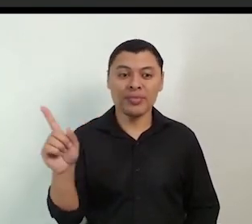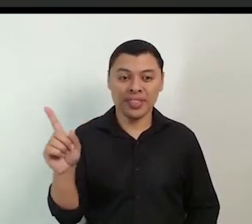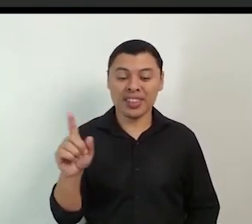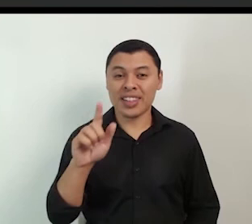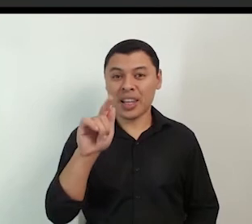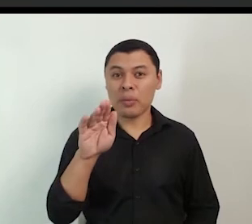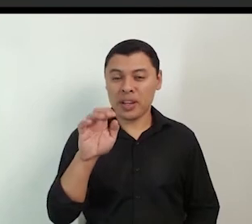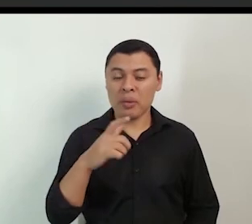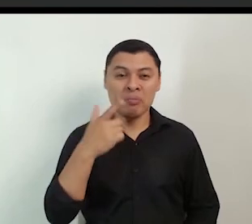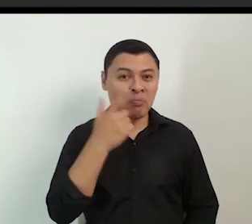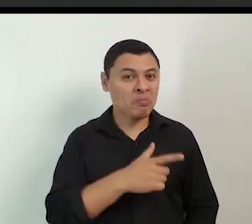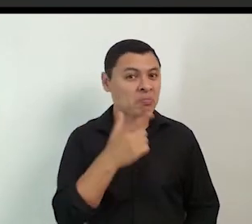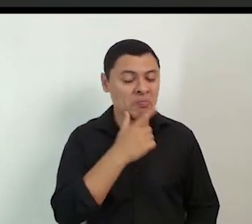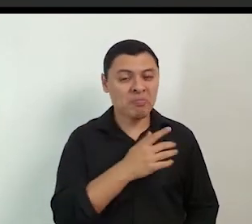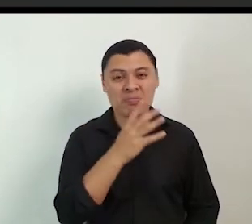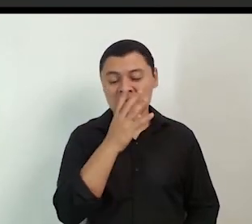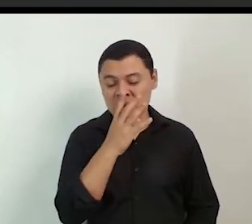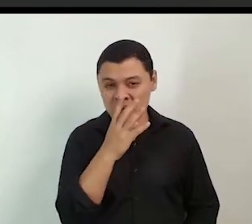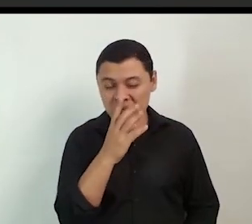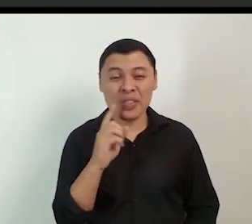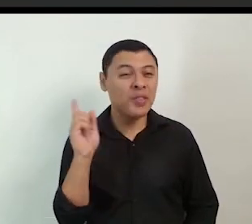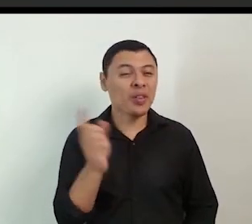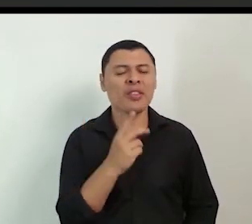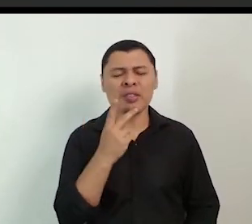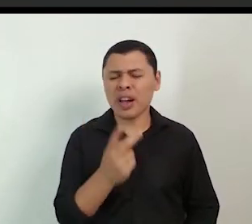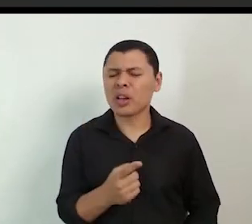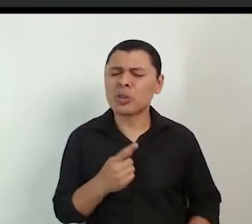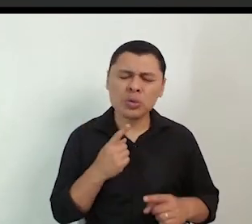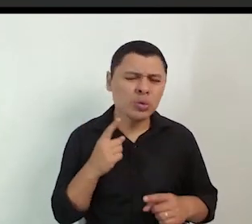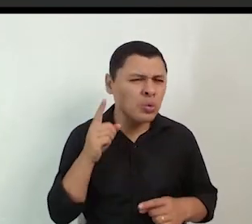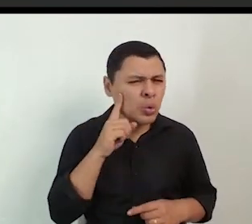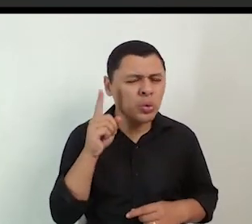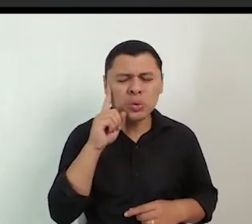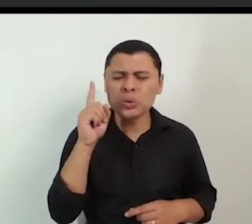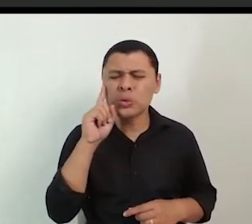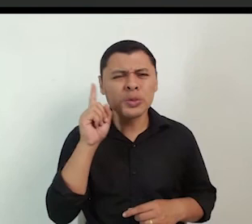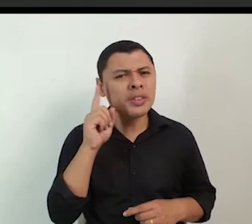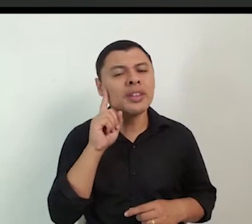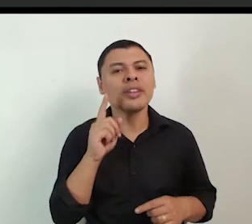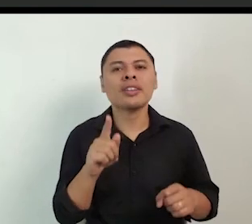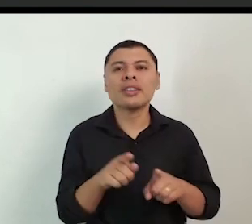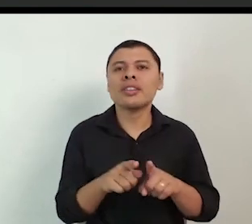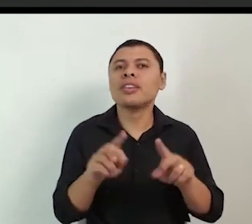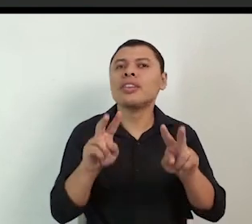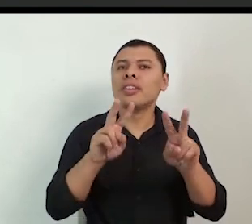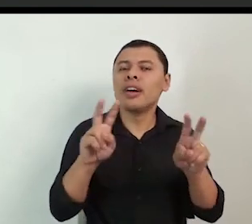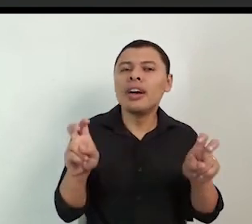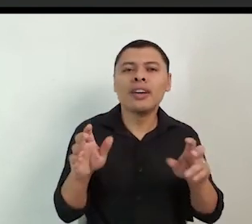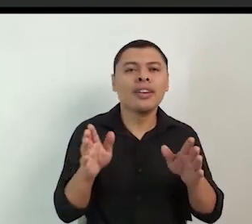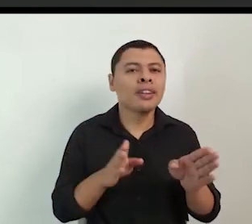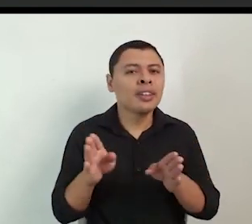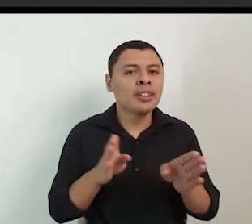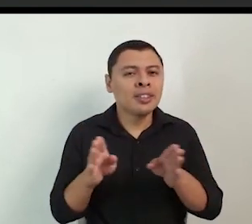interessante, porque é o que a gente fala todo dia, até quando a gente vai falar sobre acessibilidade para as